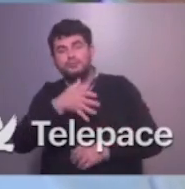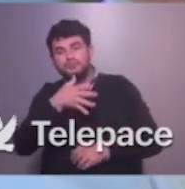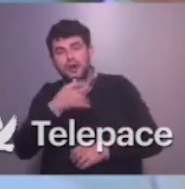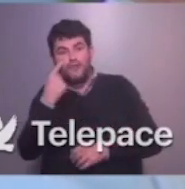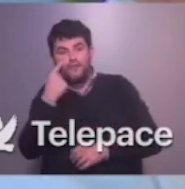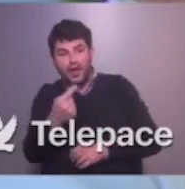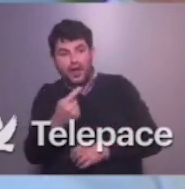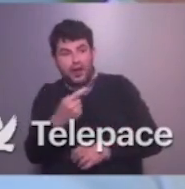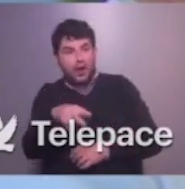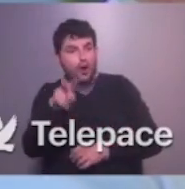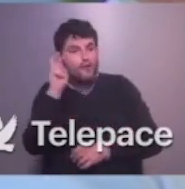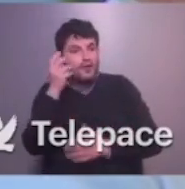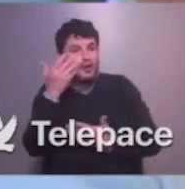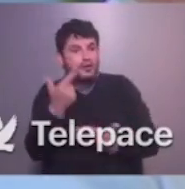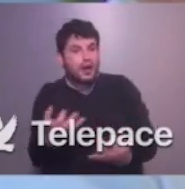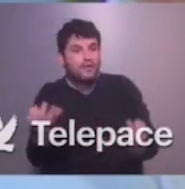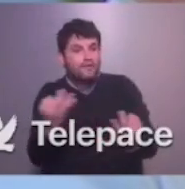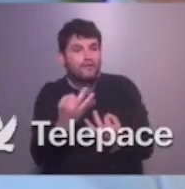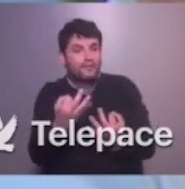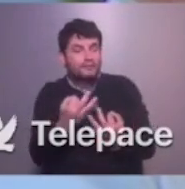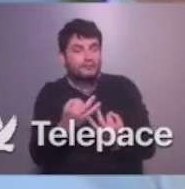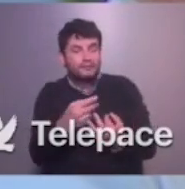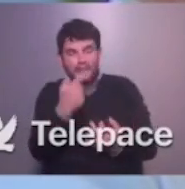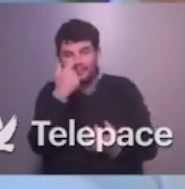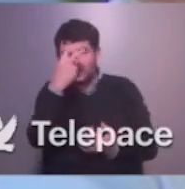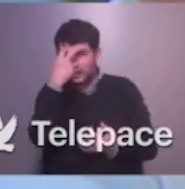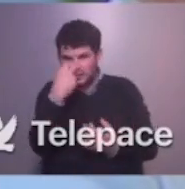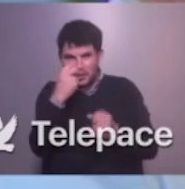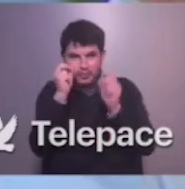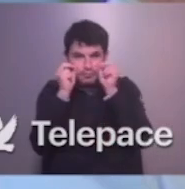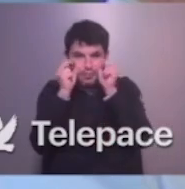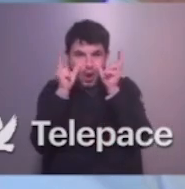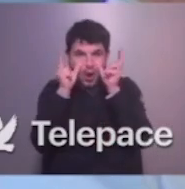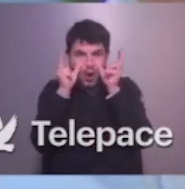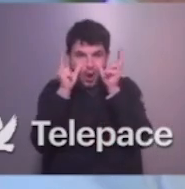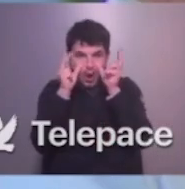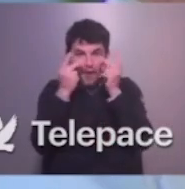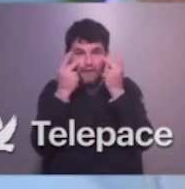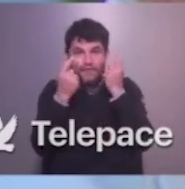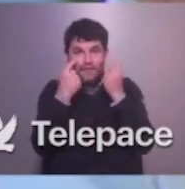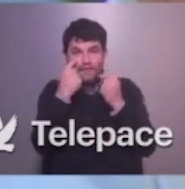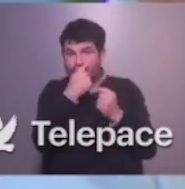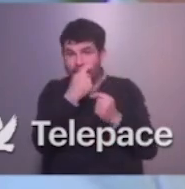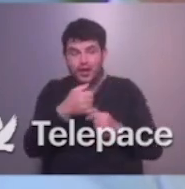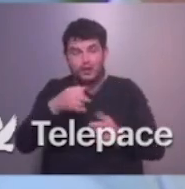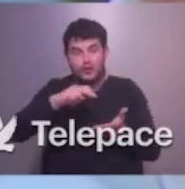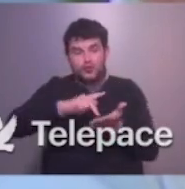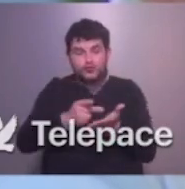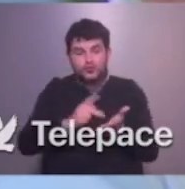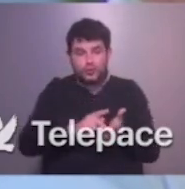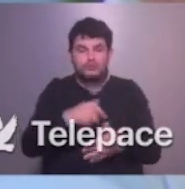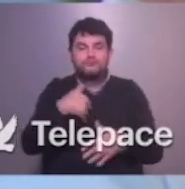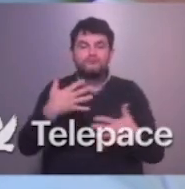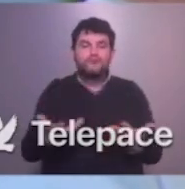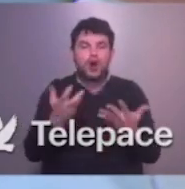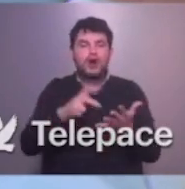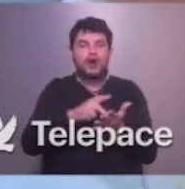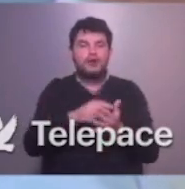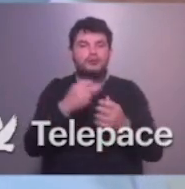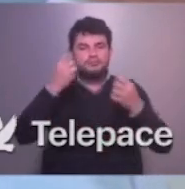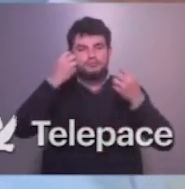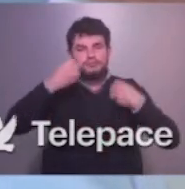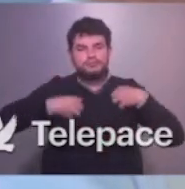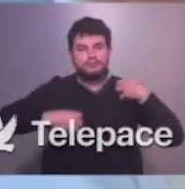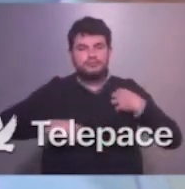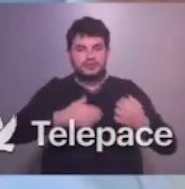de ver e de ouvir. Os cegos recuperam a vista, os coxos andam, os leprosos